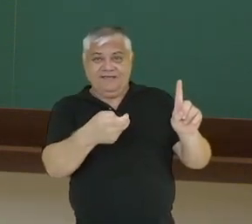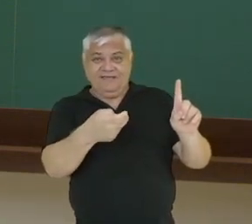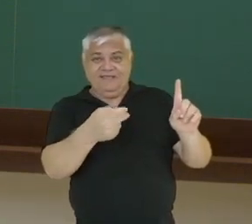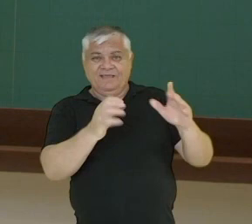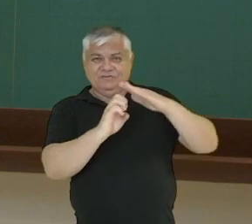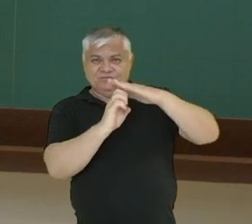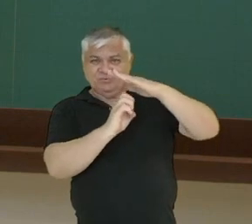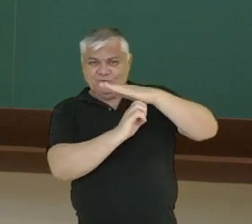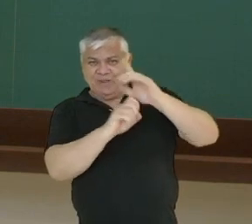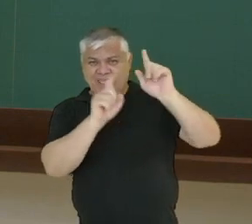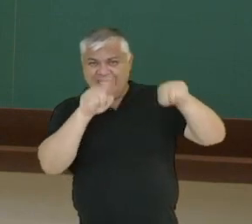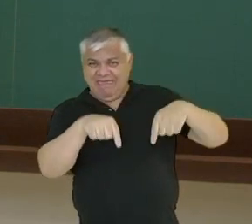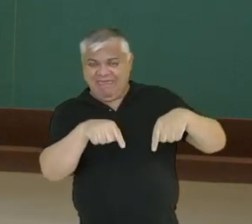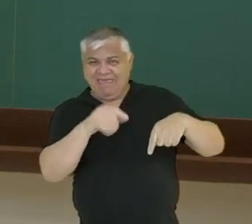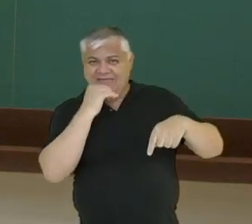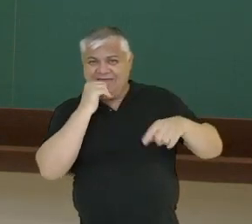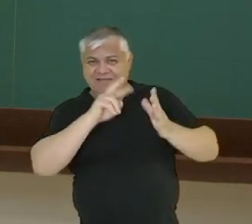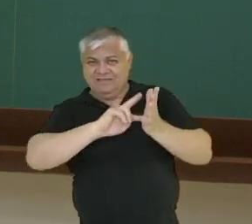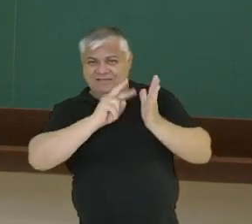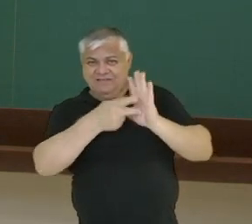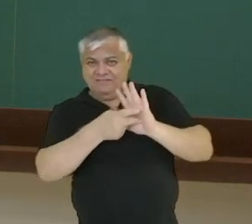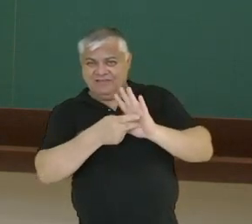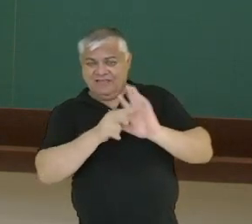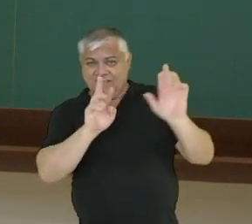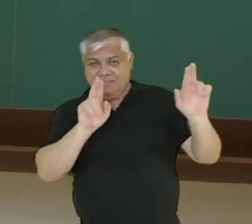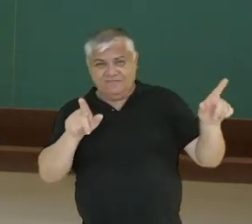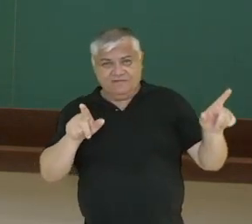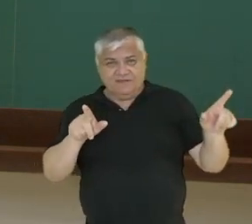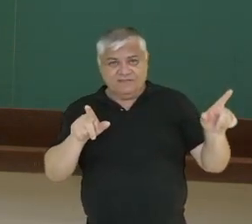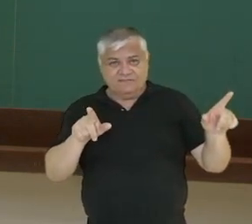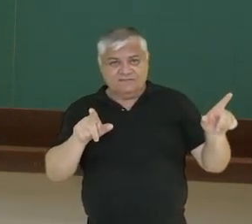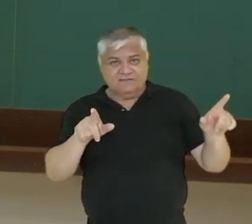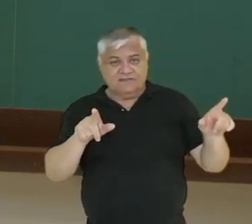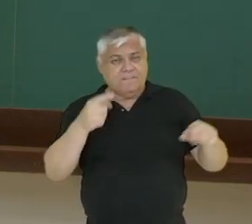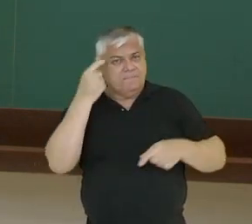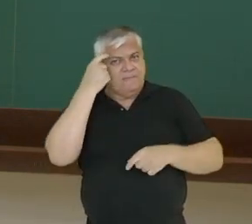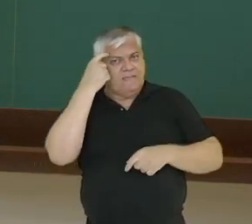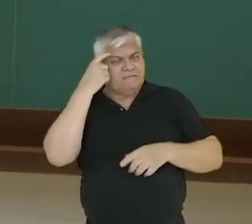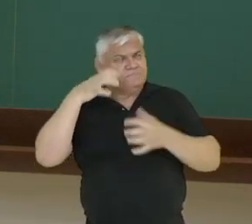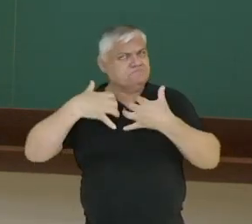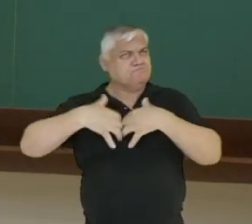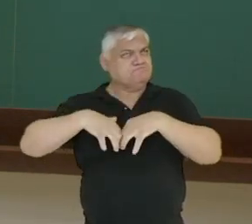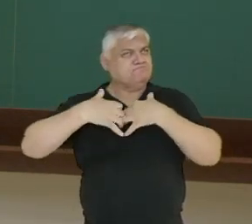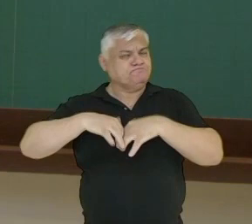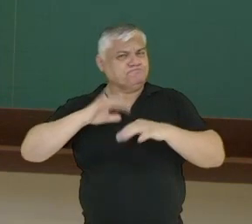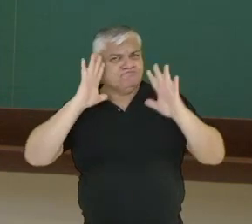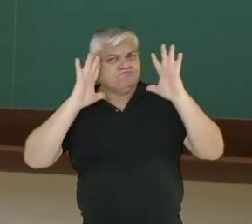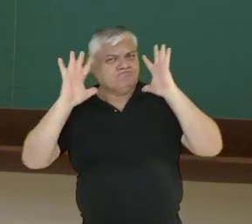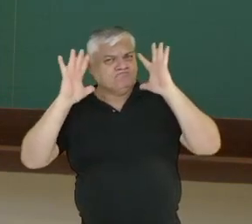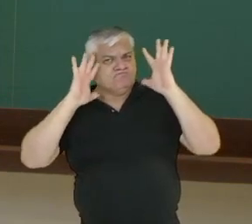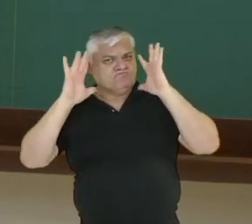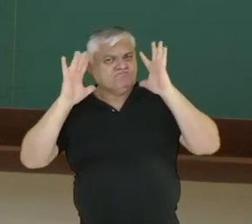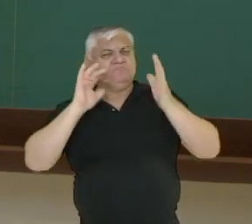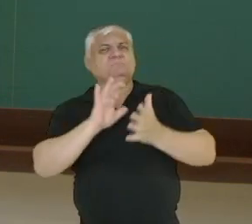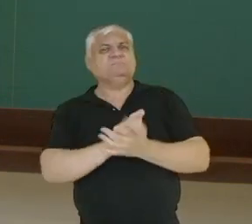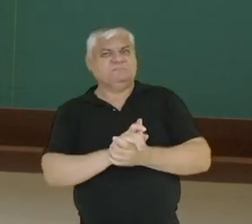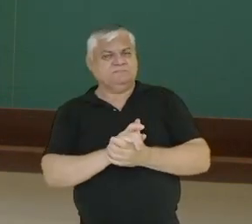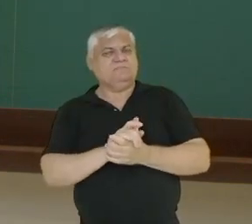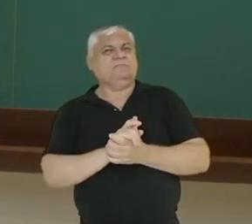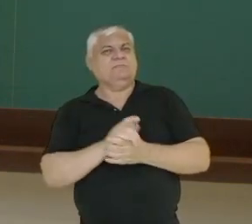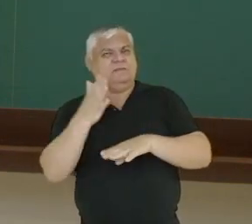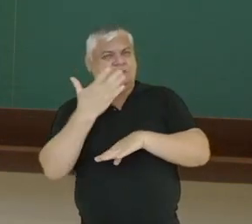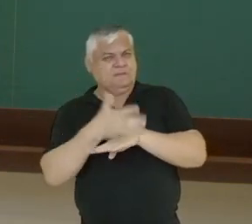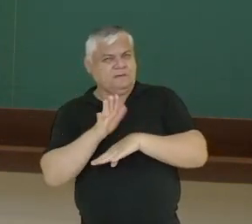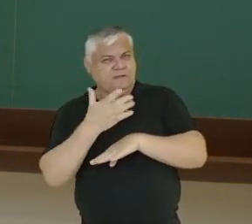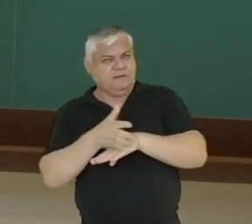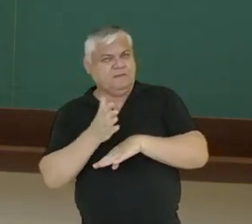aqui representam substâncias diferentes? Pense, reflita e